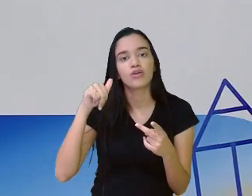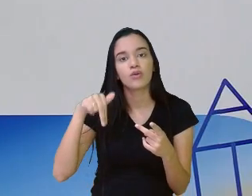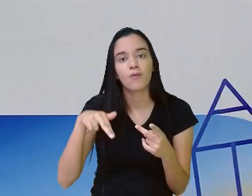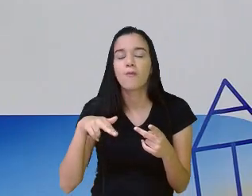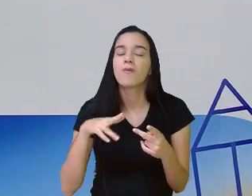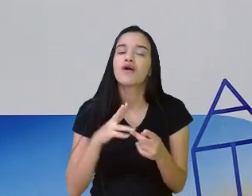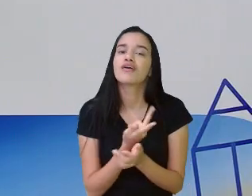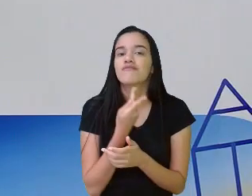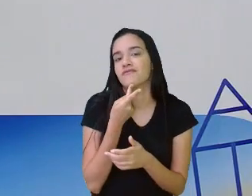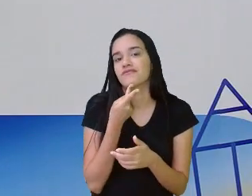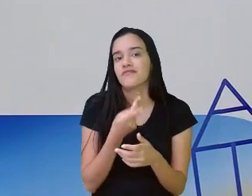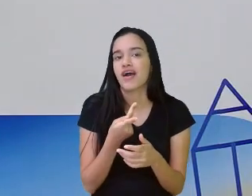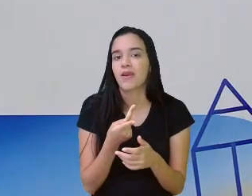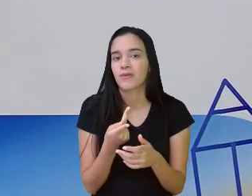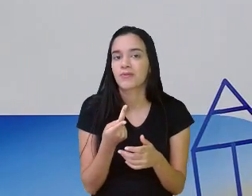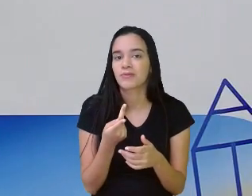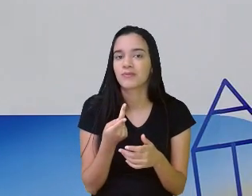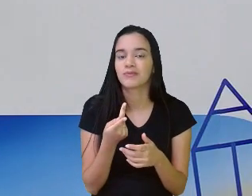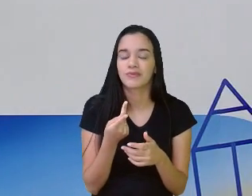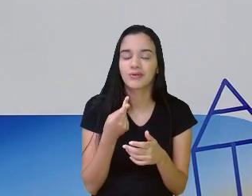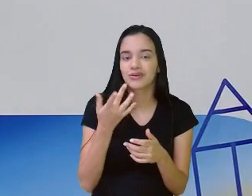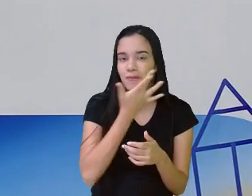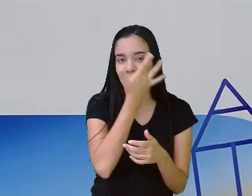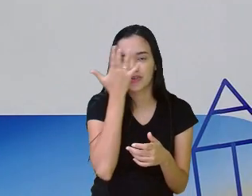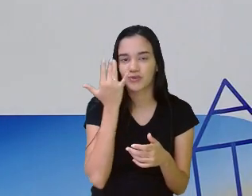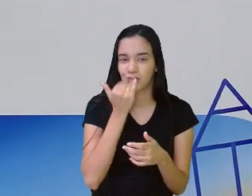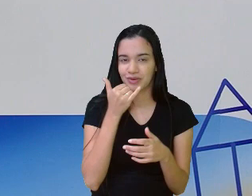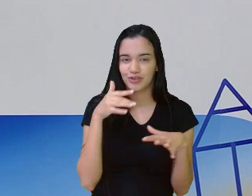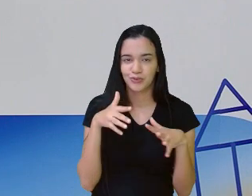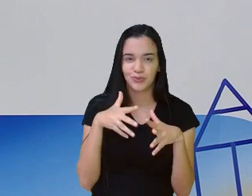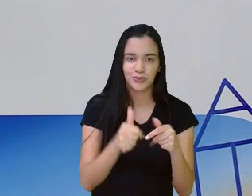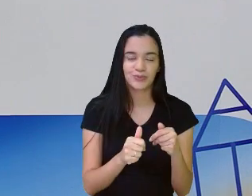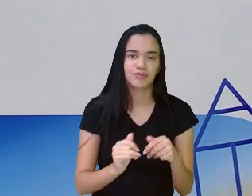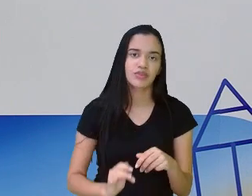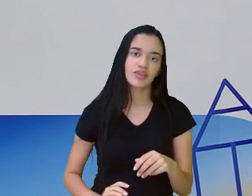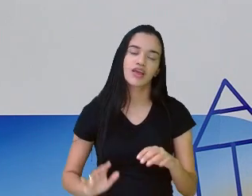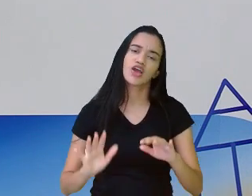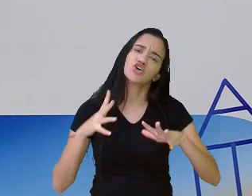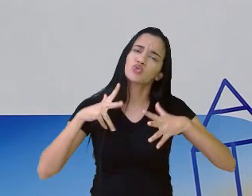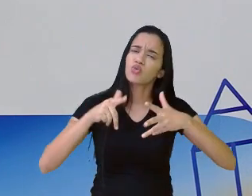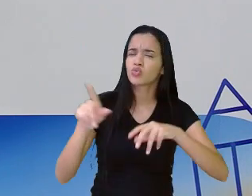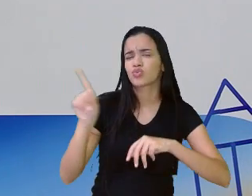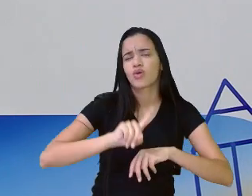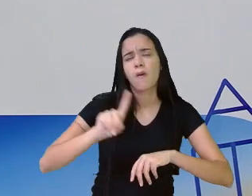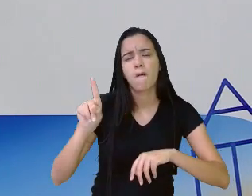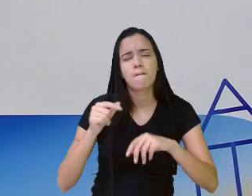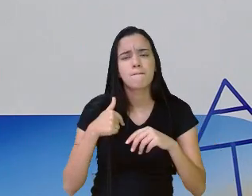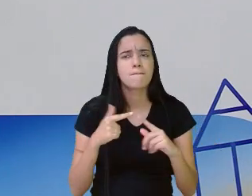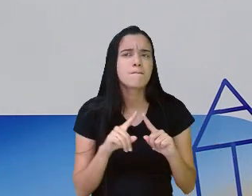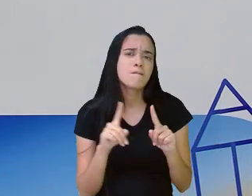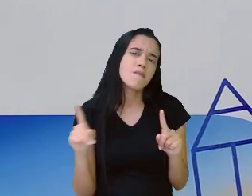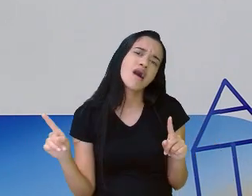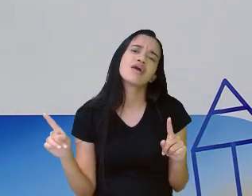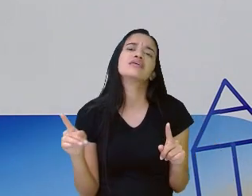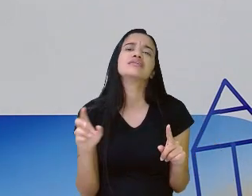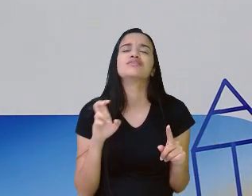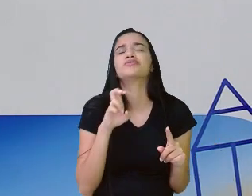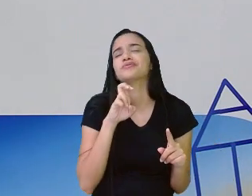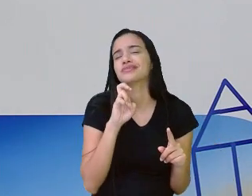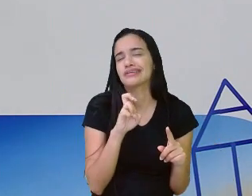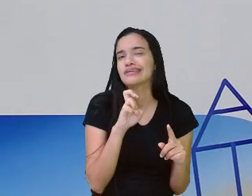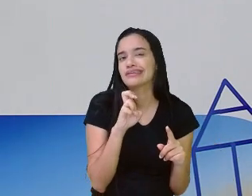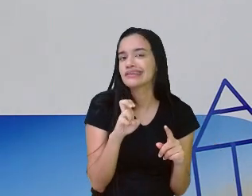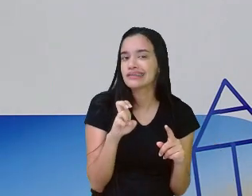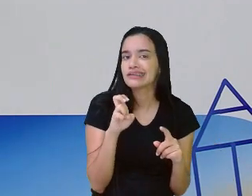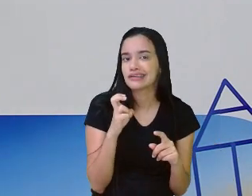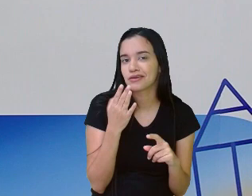quer nome, comprometer né? a pessoa. Mas eu entendo. Todos não, mas eu confesso que uns 5 eu acho que